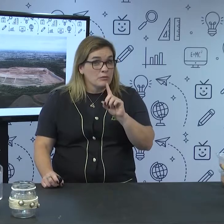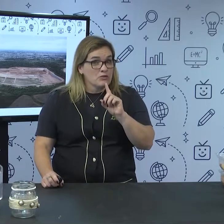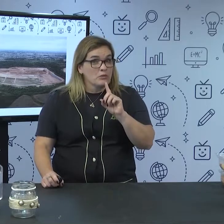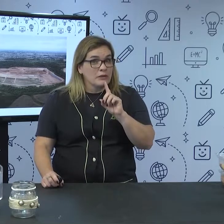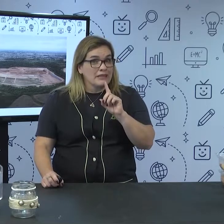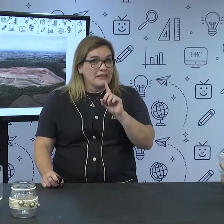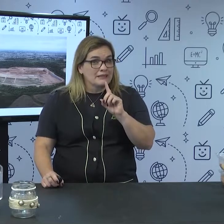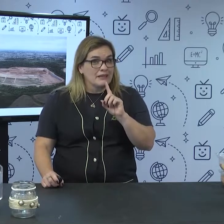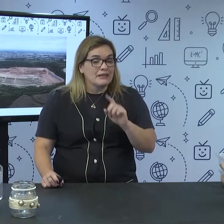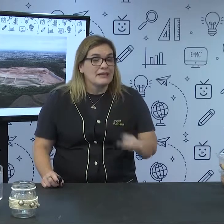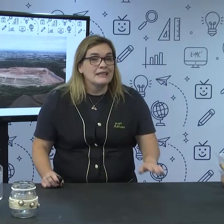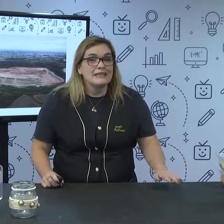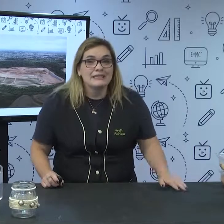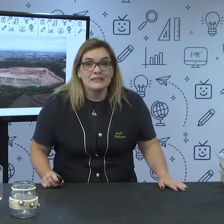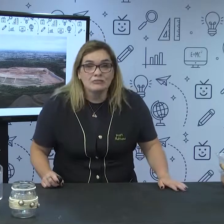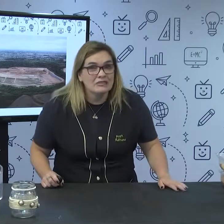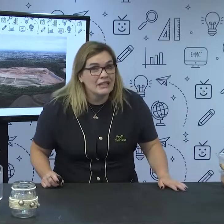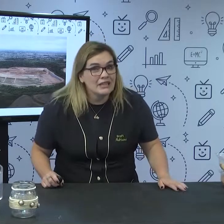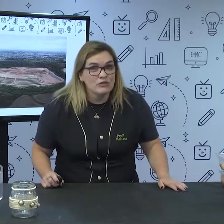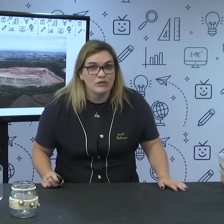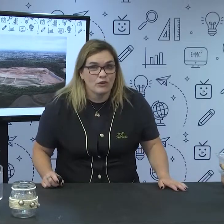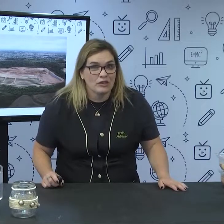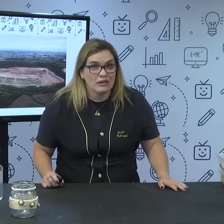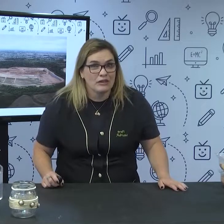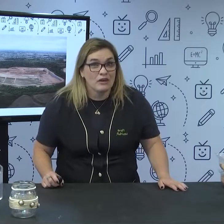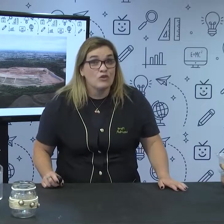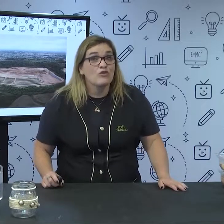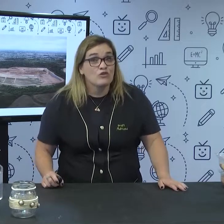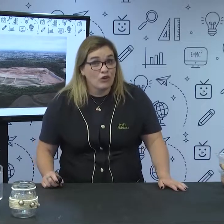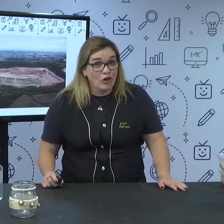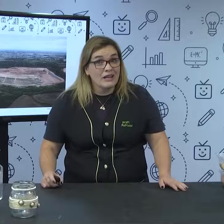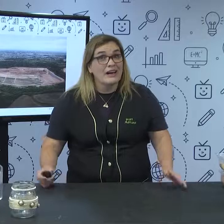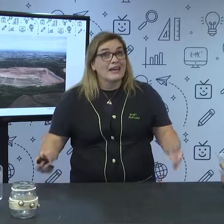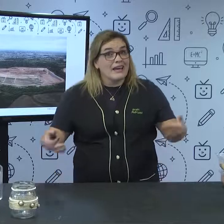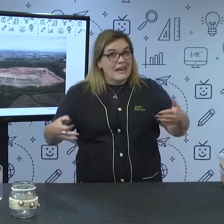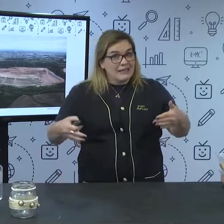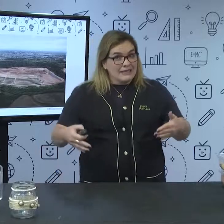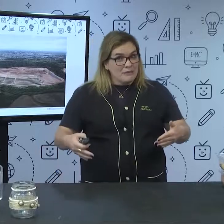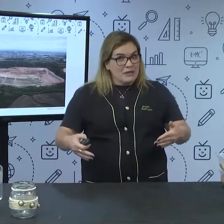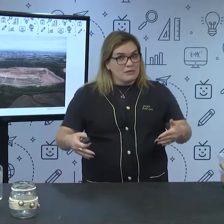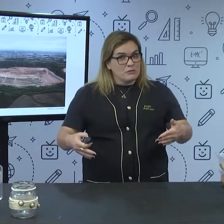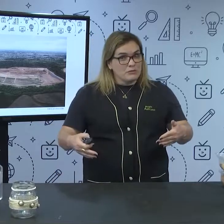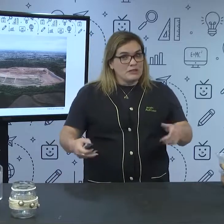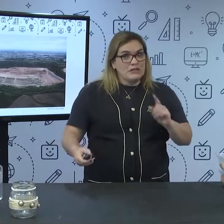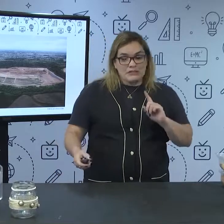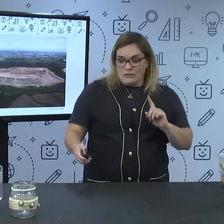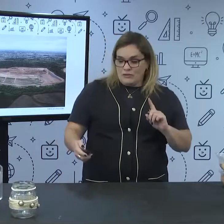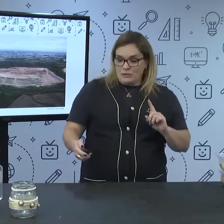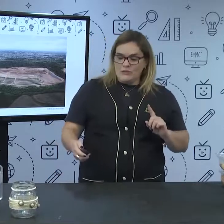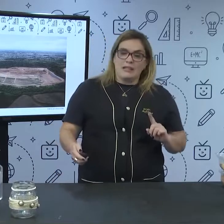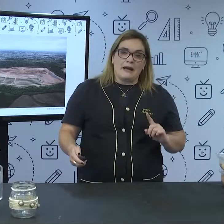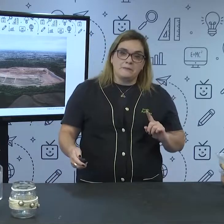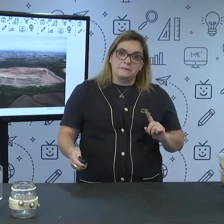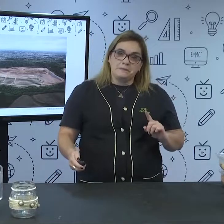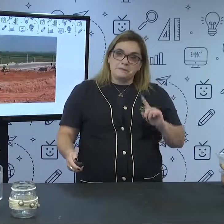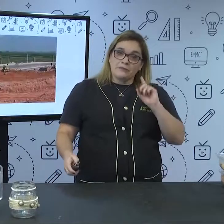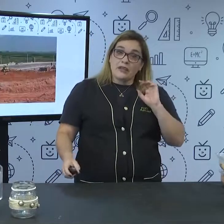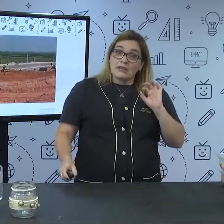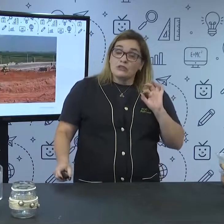nós moramos num planeta e não tem o fora. O fora é aqui mesmo. Então vamos